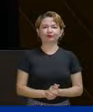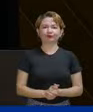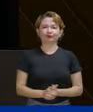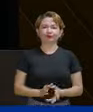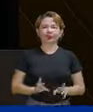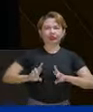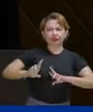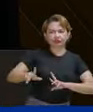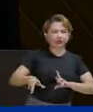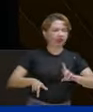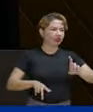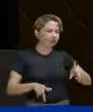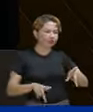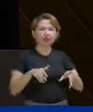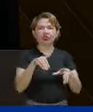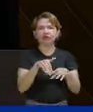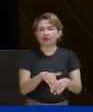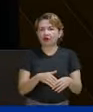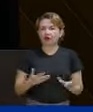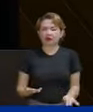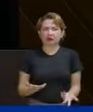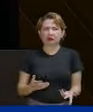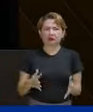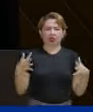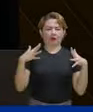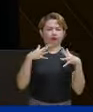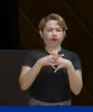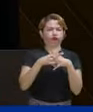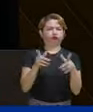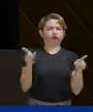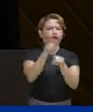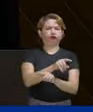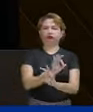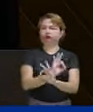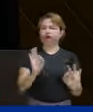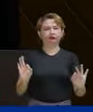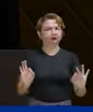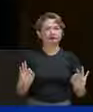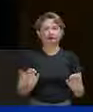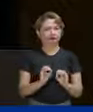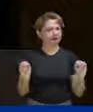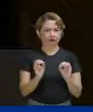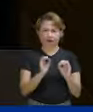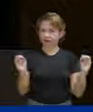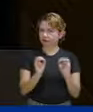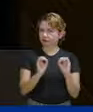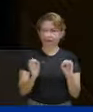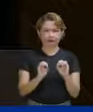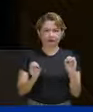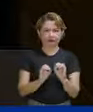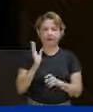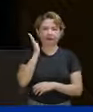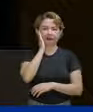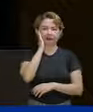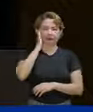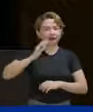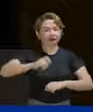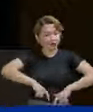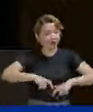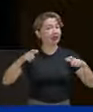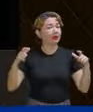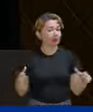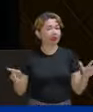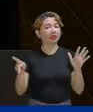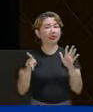nos votos individuais não caracteriza a contradição no acordo, uma vez que o que prevalece é o entendimento